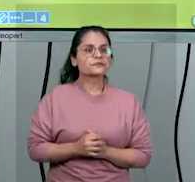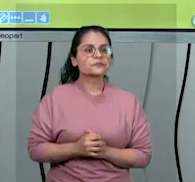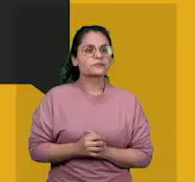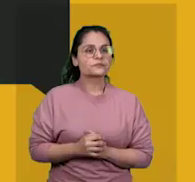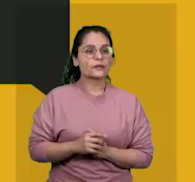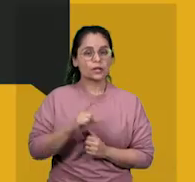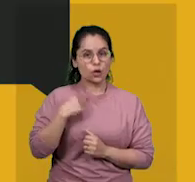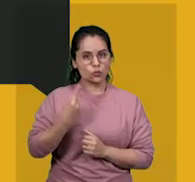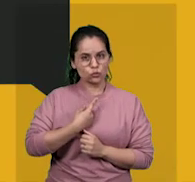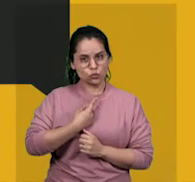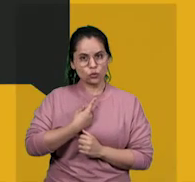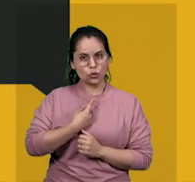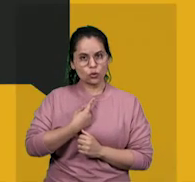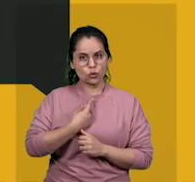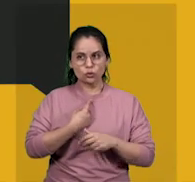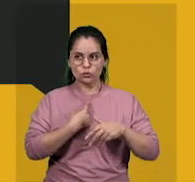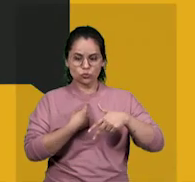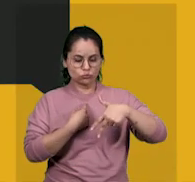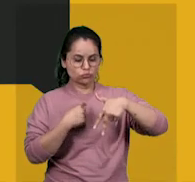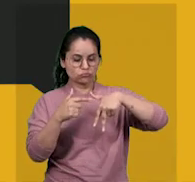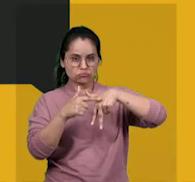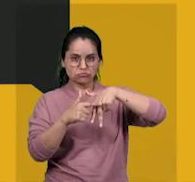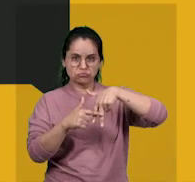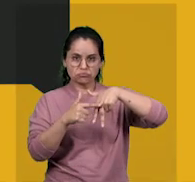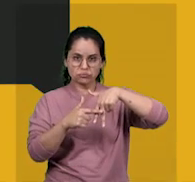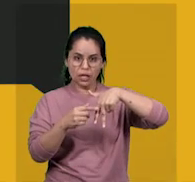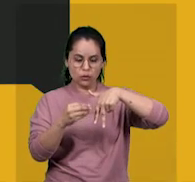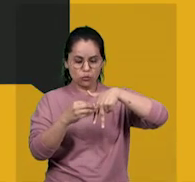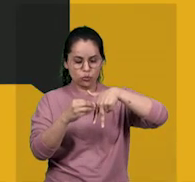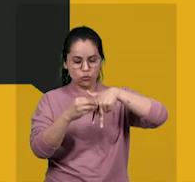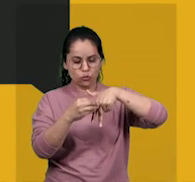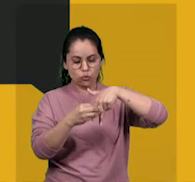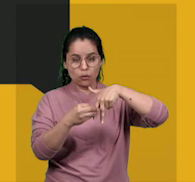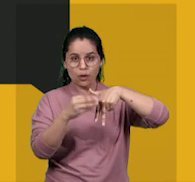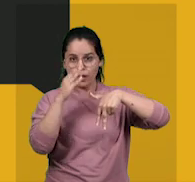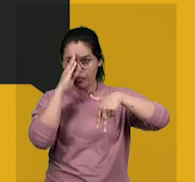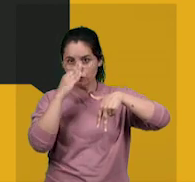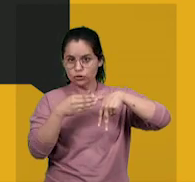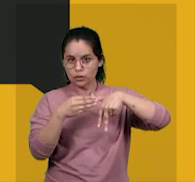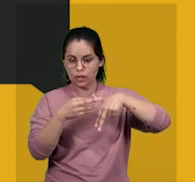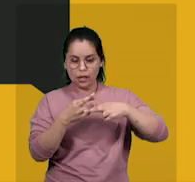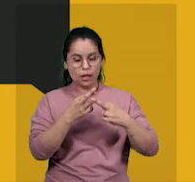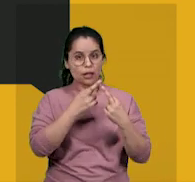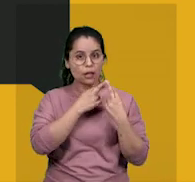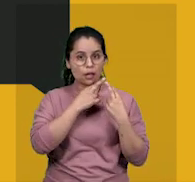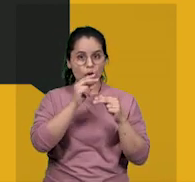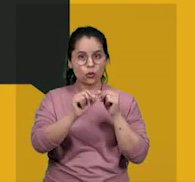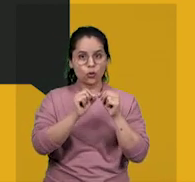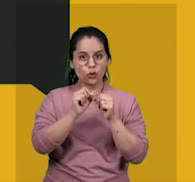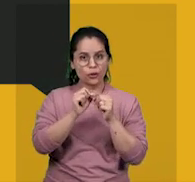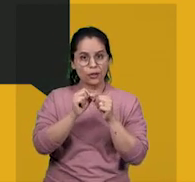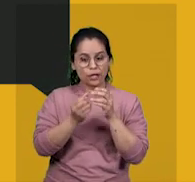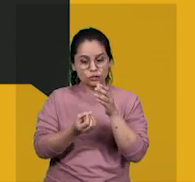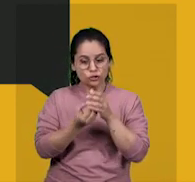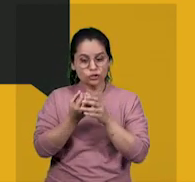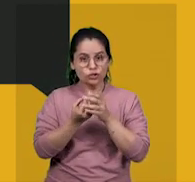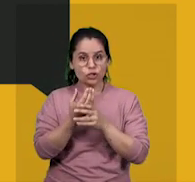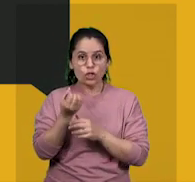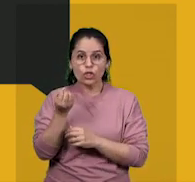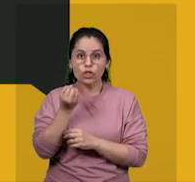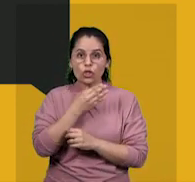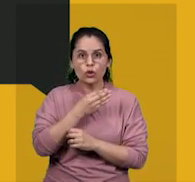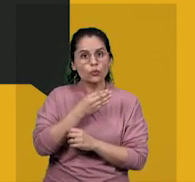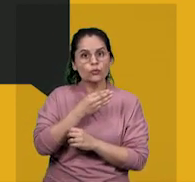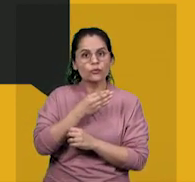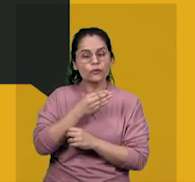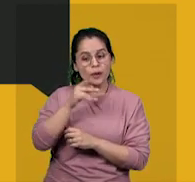No nosso organismo existem órgãos que são diretamente responsáveis pela geração de novos